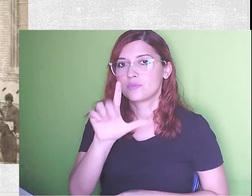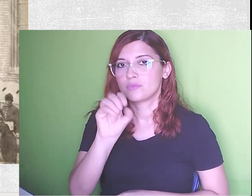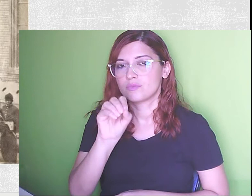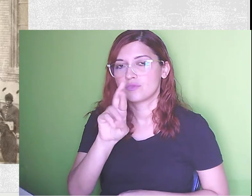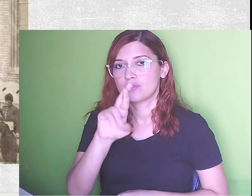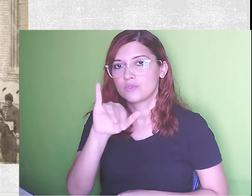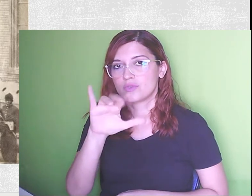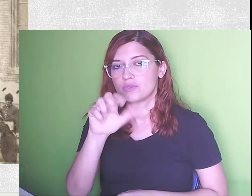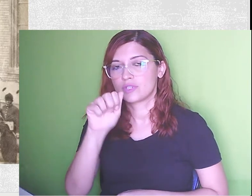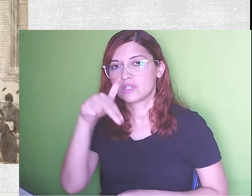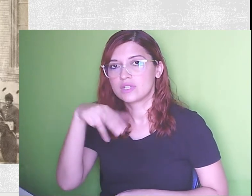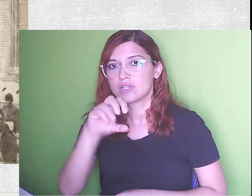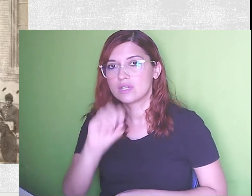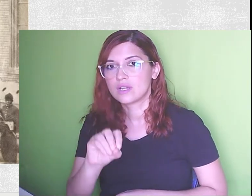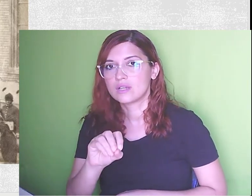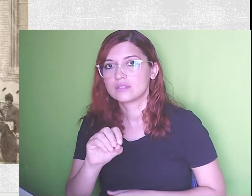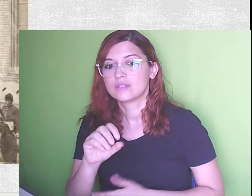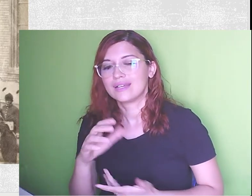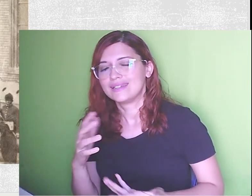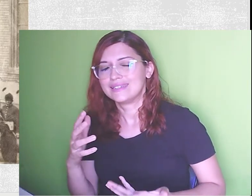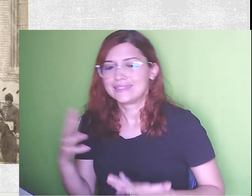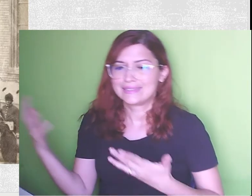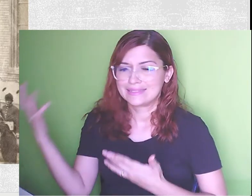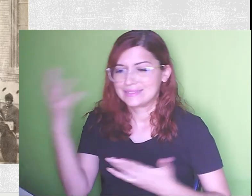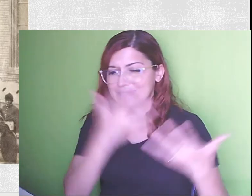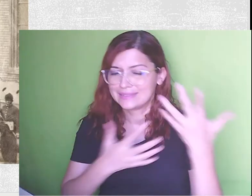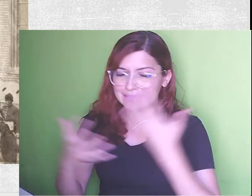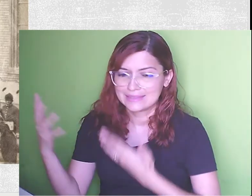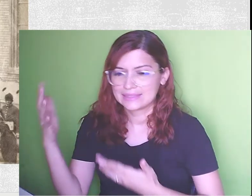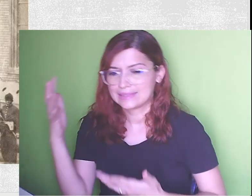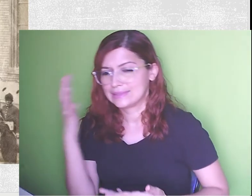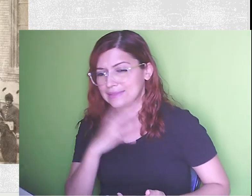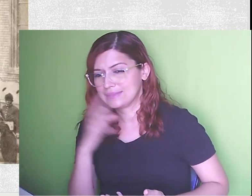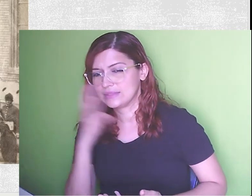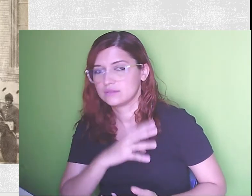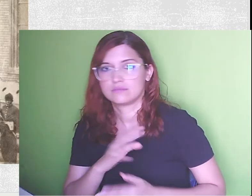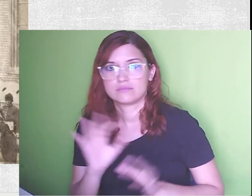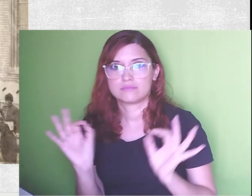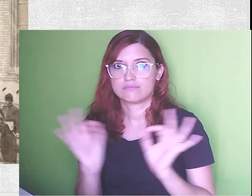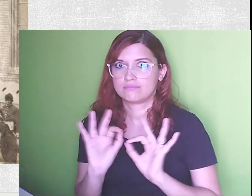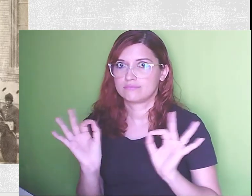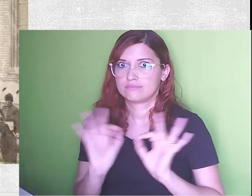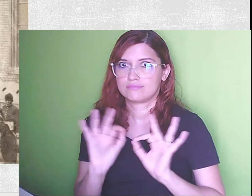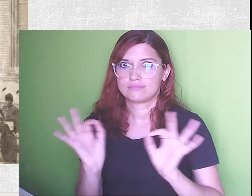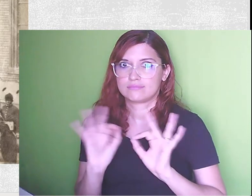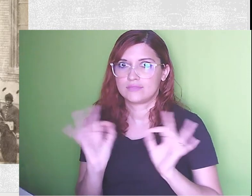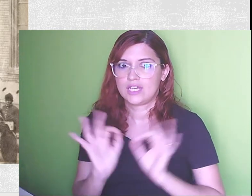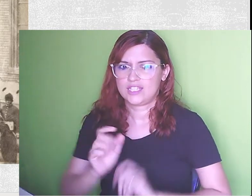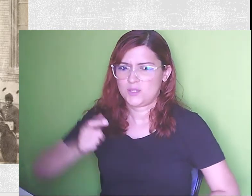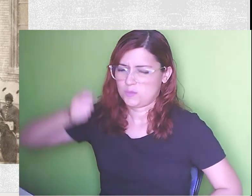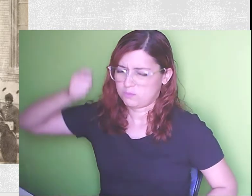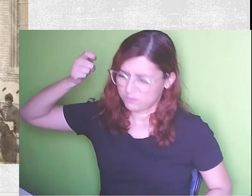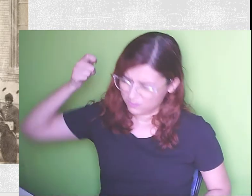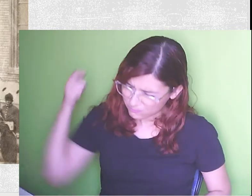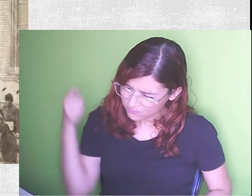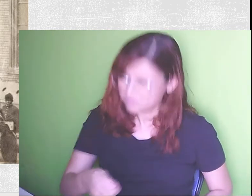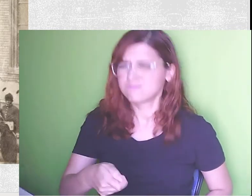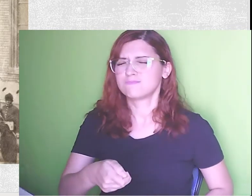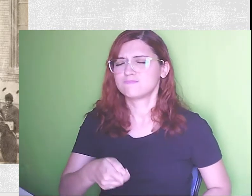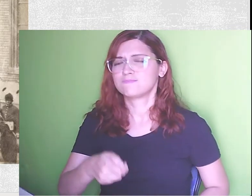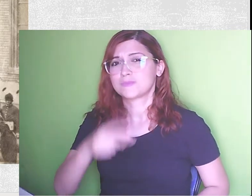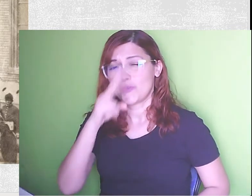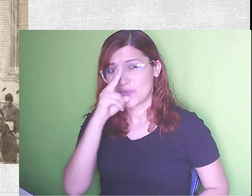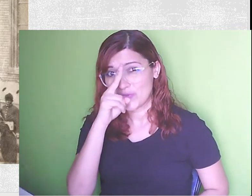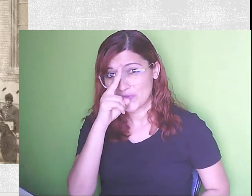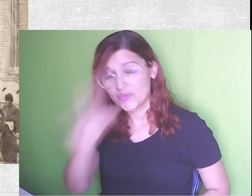porque o Marechal Floriano Peixoto não se deixou intimidar e agiu com mão